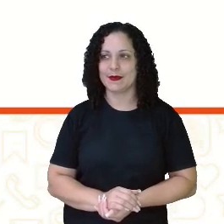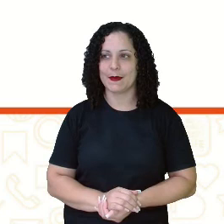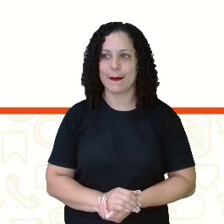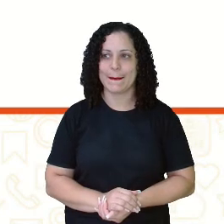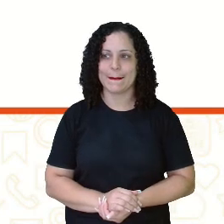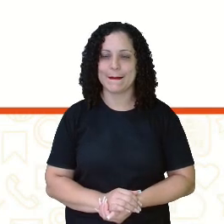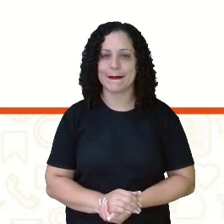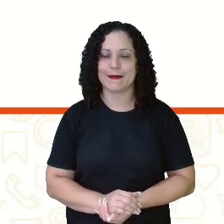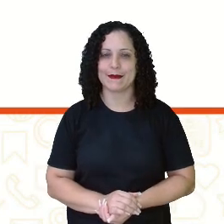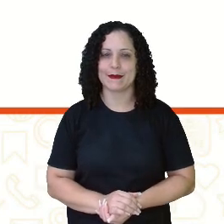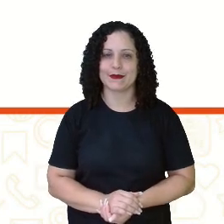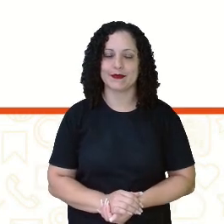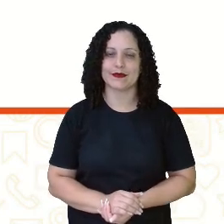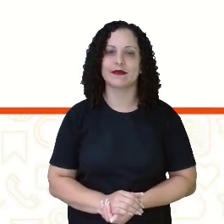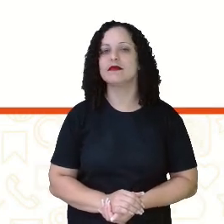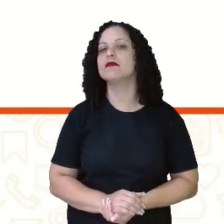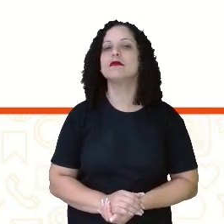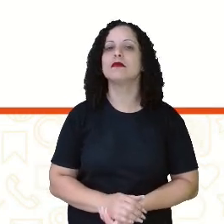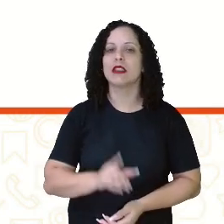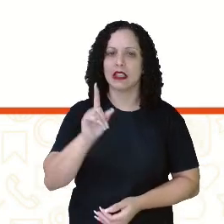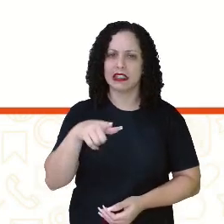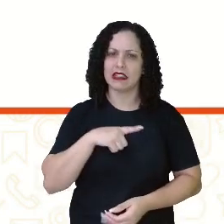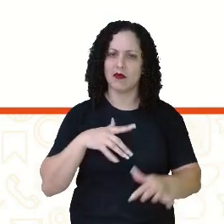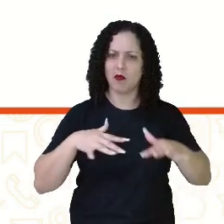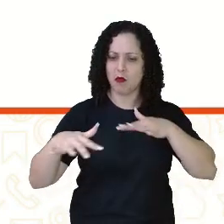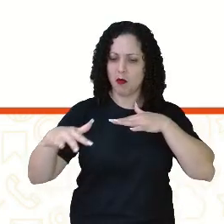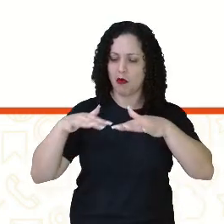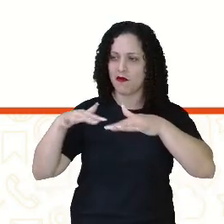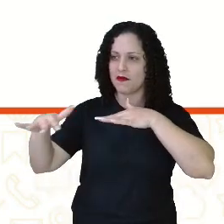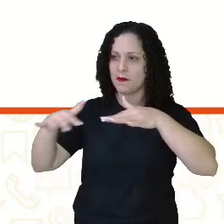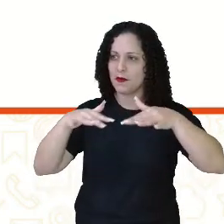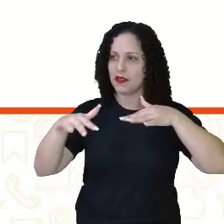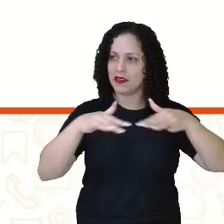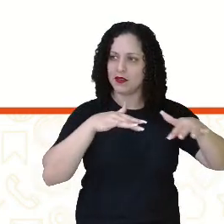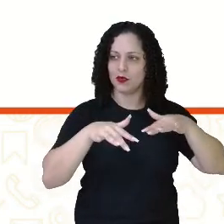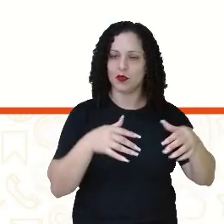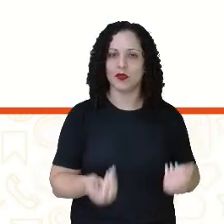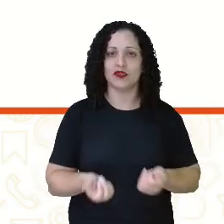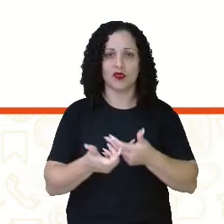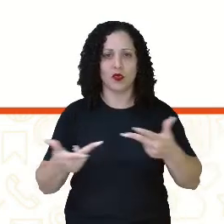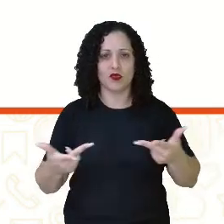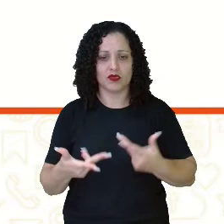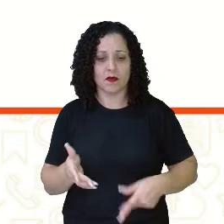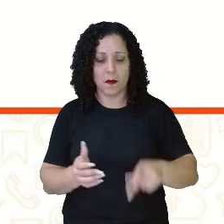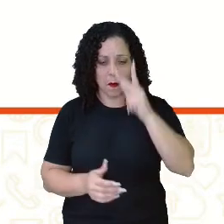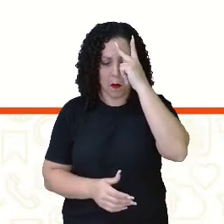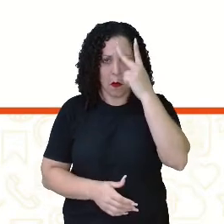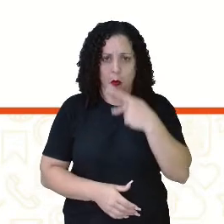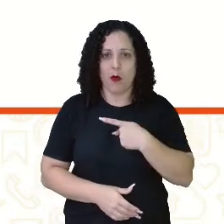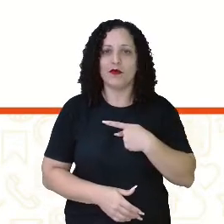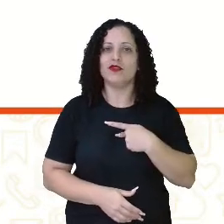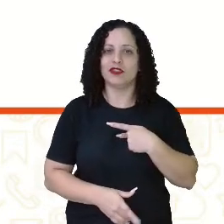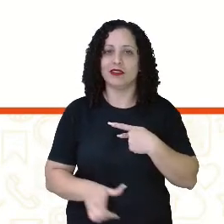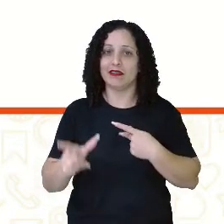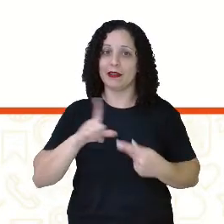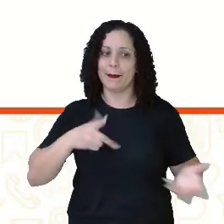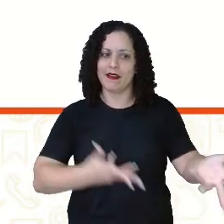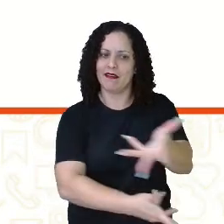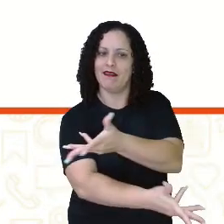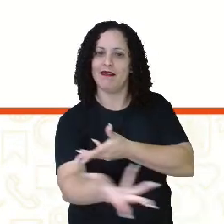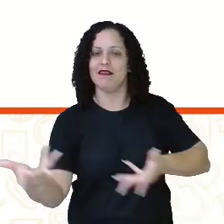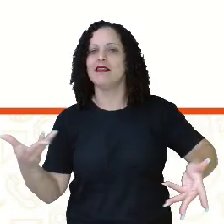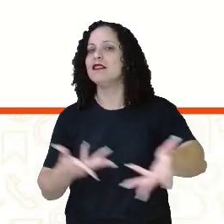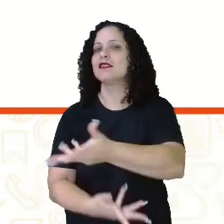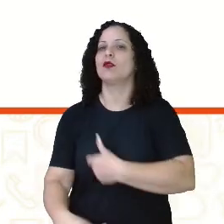Por trabalhar através do movimento todas as questões pessoais e interpessoais, pode, através